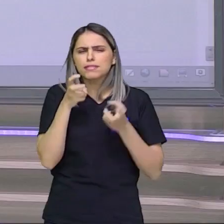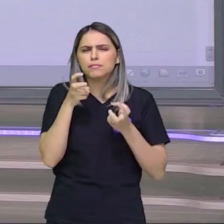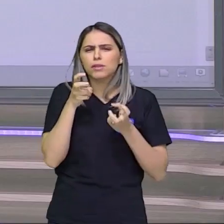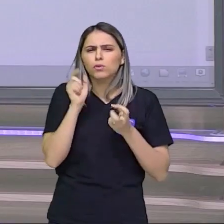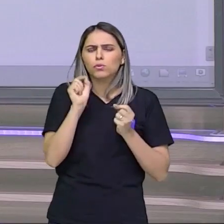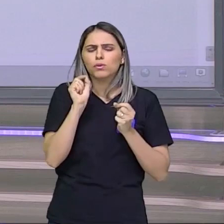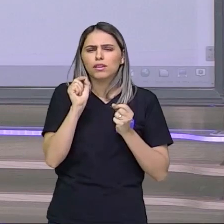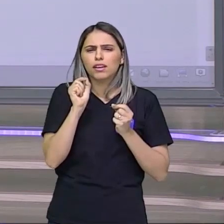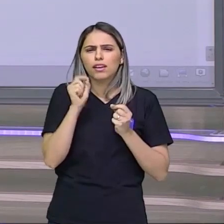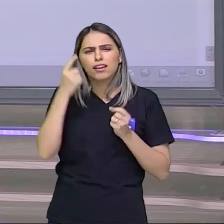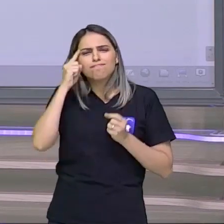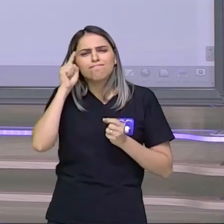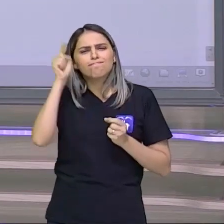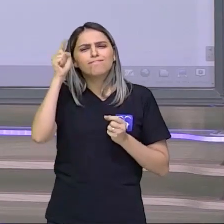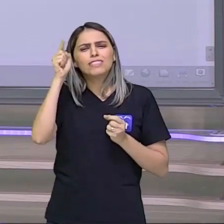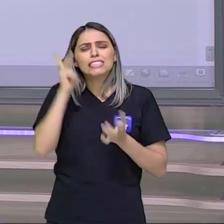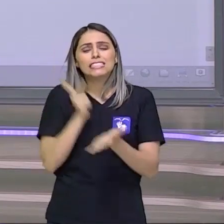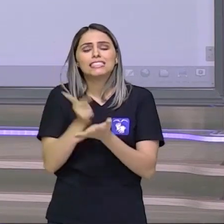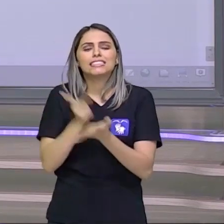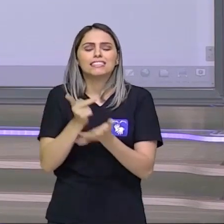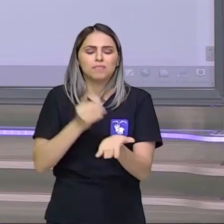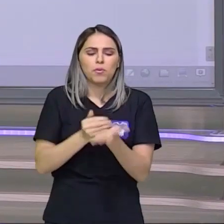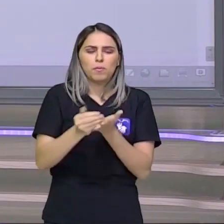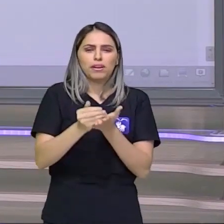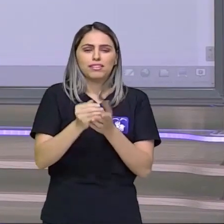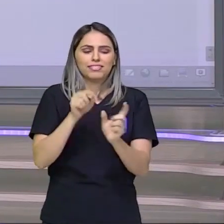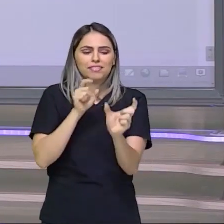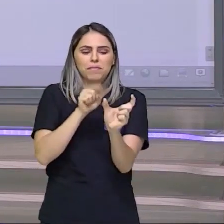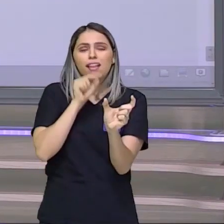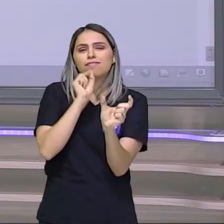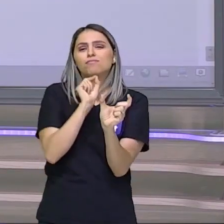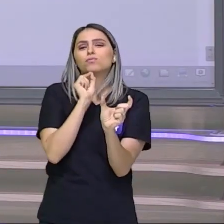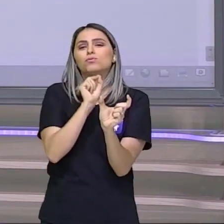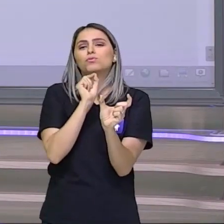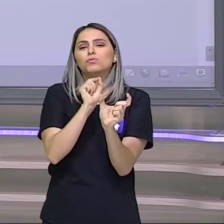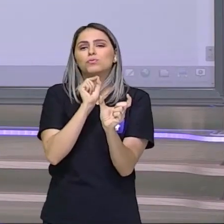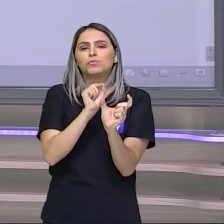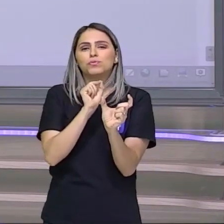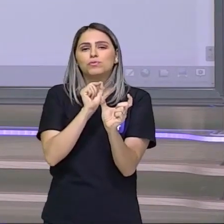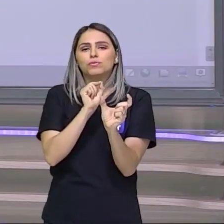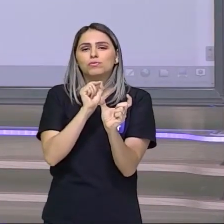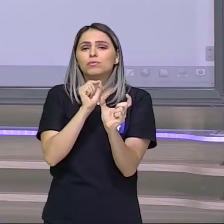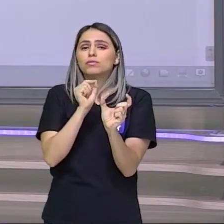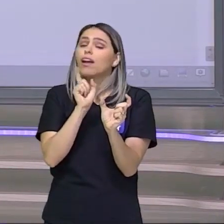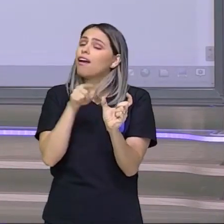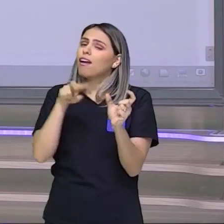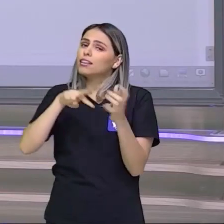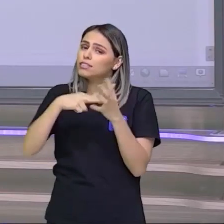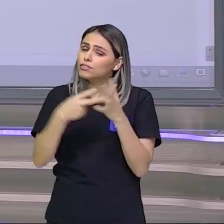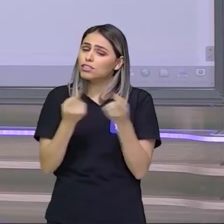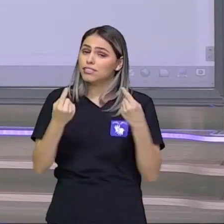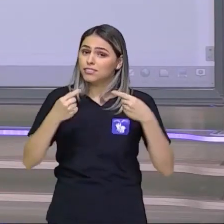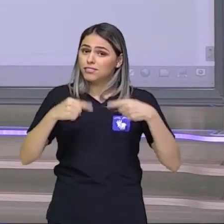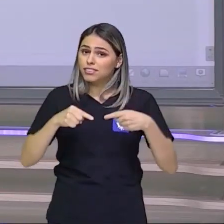sempre começa com as palavras o que é o que é? Não é um desafio para vocês? Vocês não têm que adivinhar o